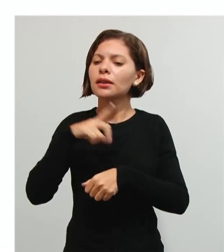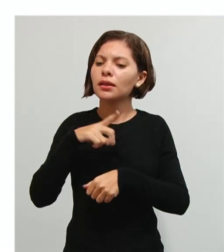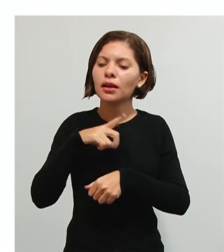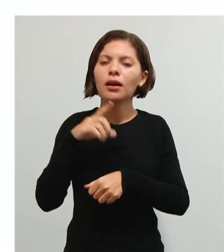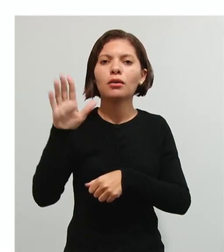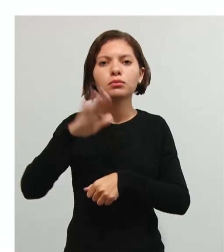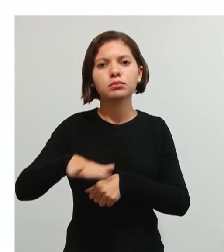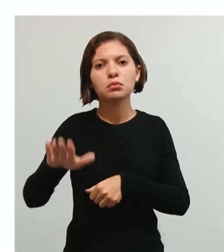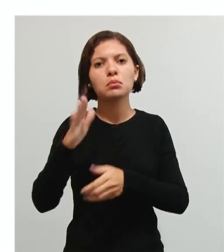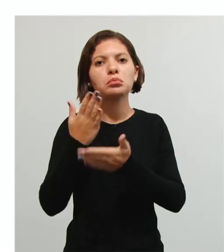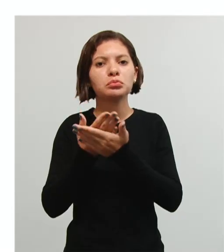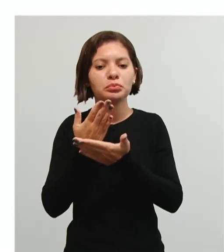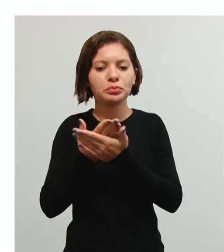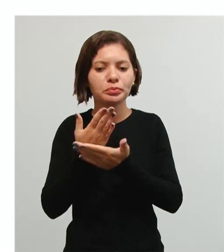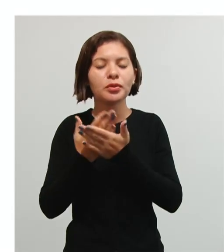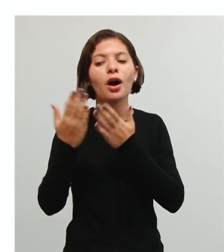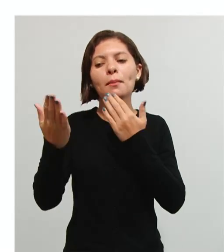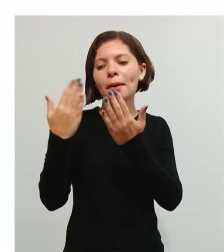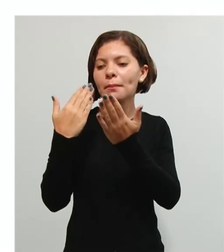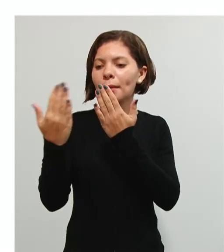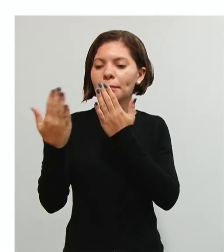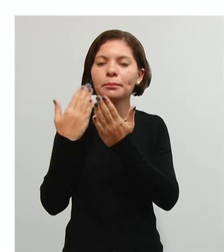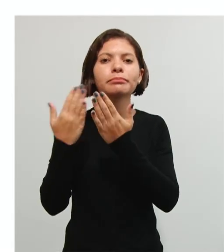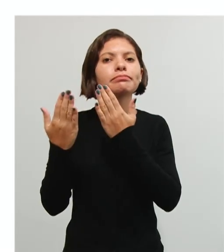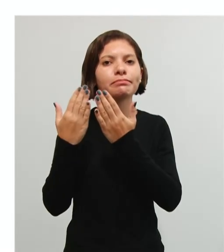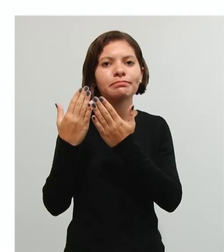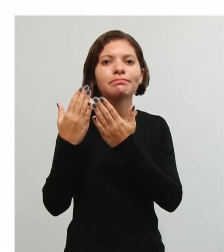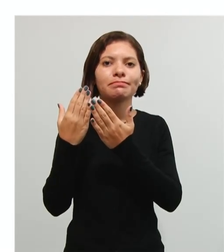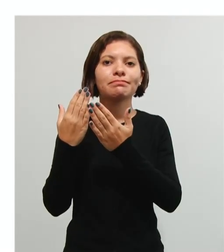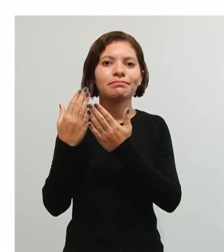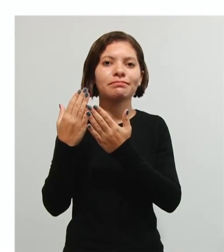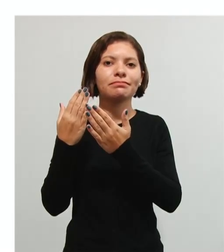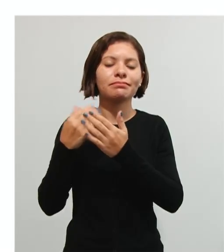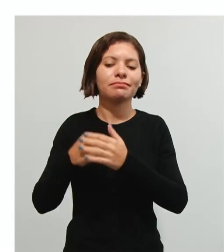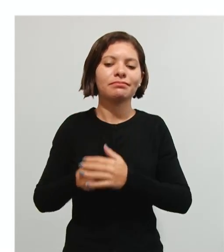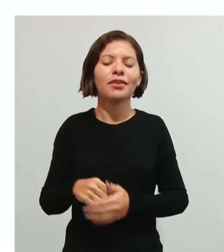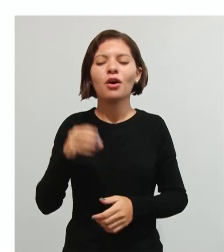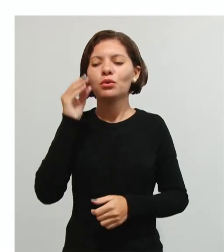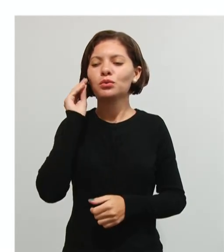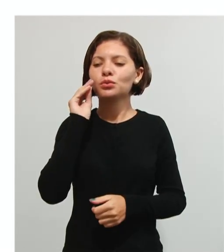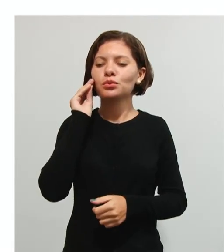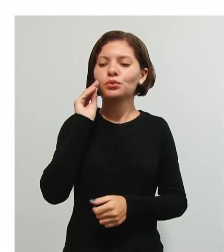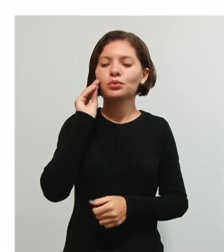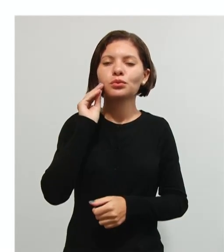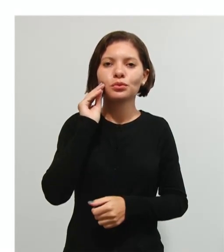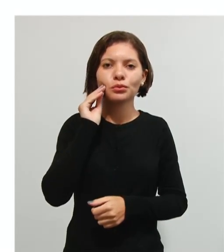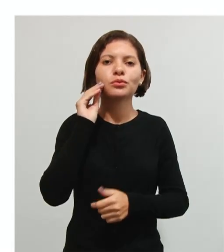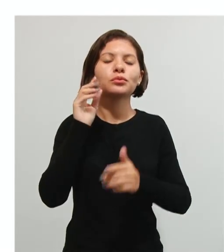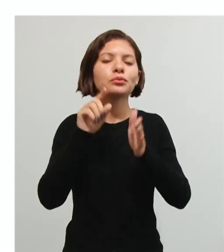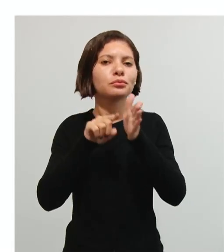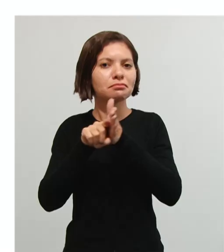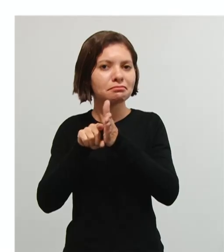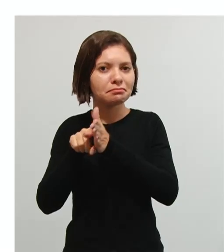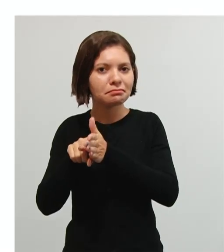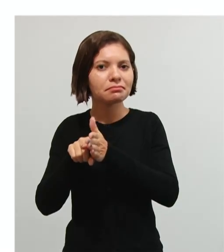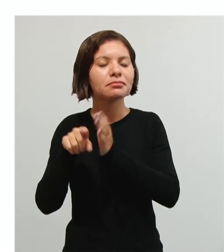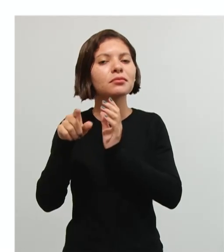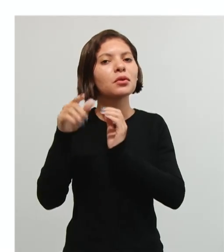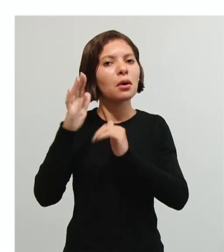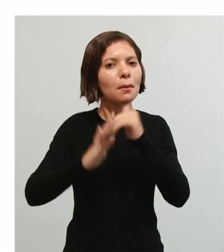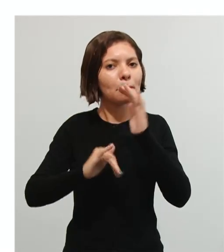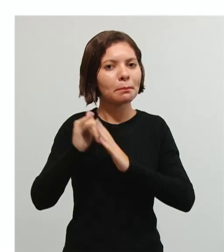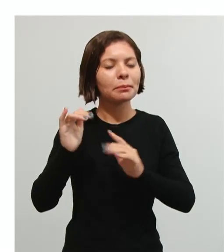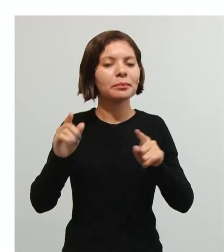de estudo. Então, conversar com outros experts, né, pesquisadores desse tema que